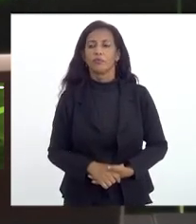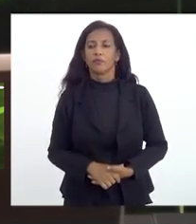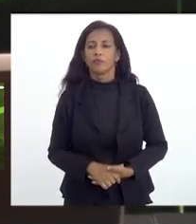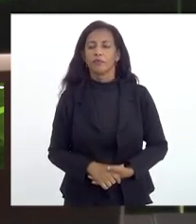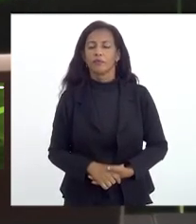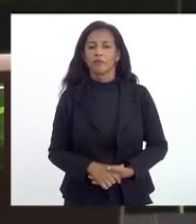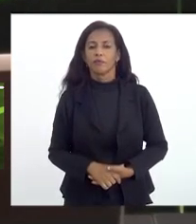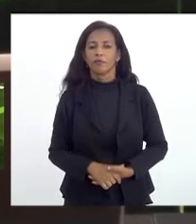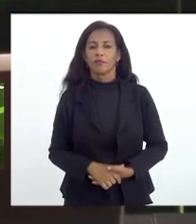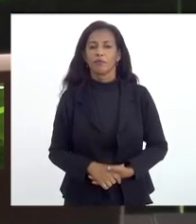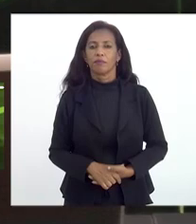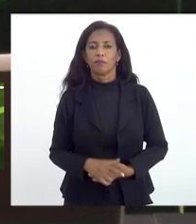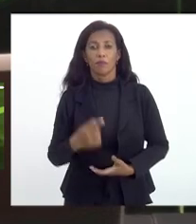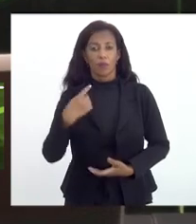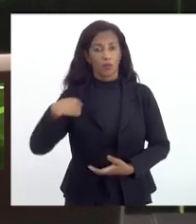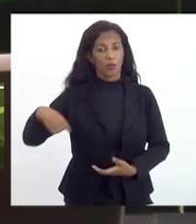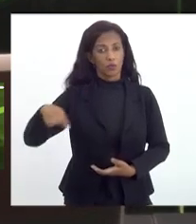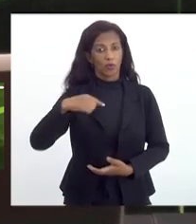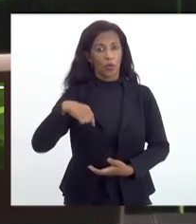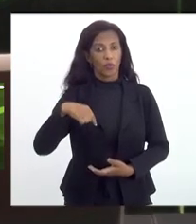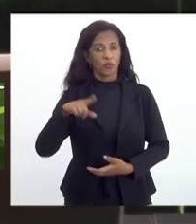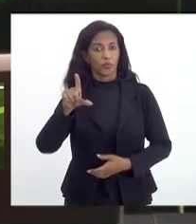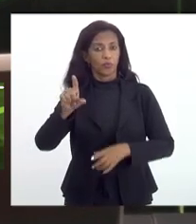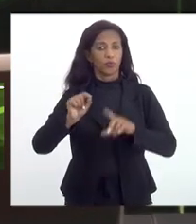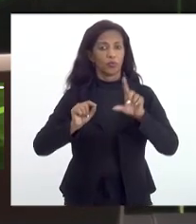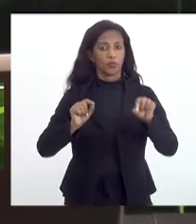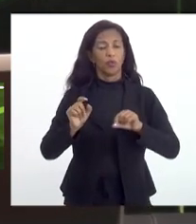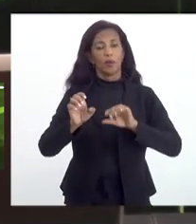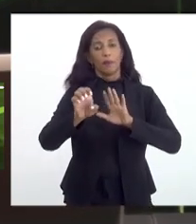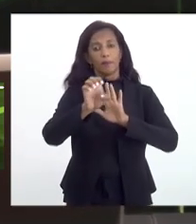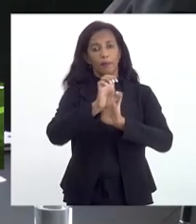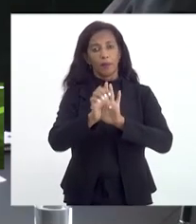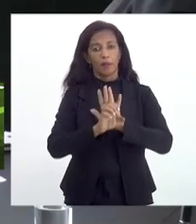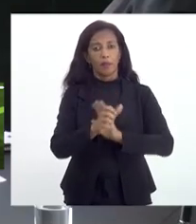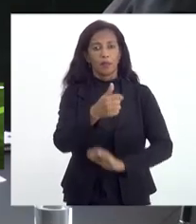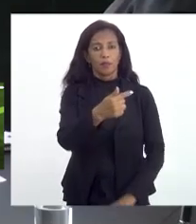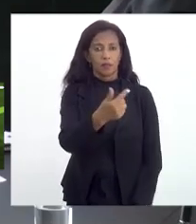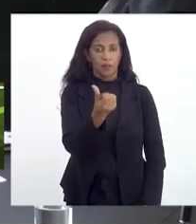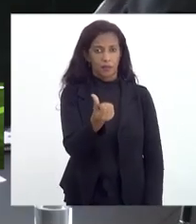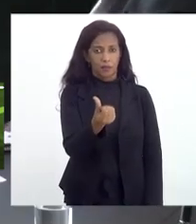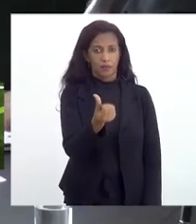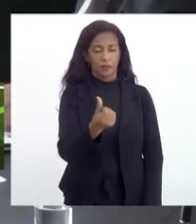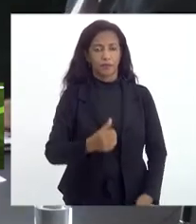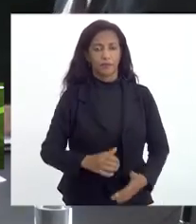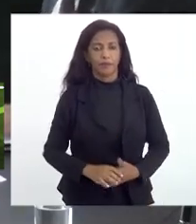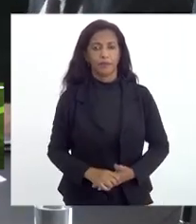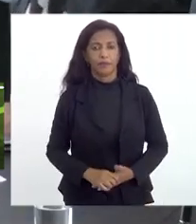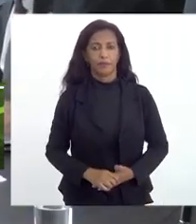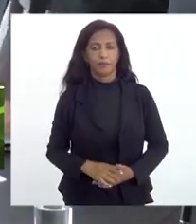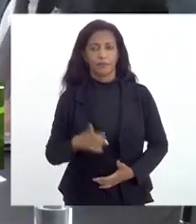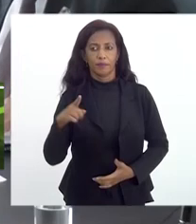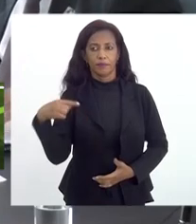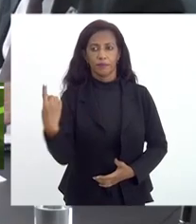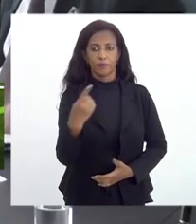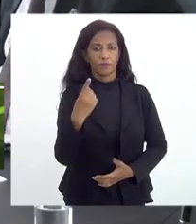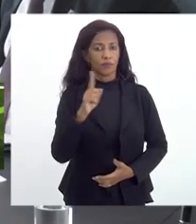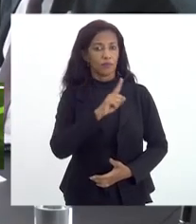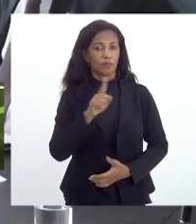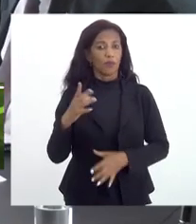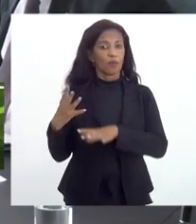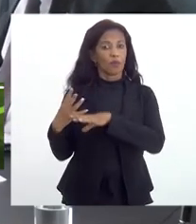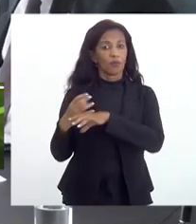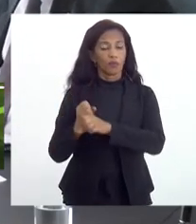uma alternativa, inclusive pela emenda 76, a gente não fecha